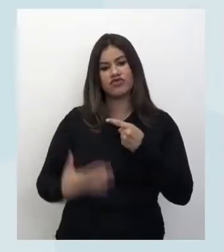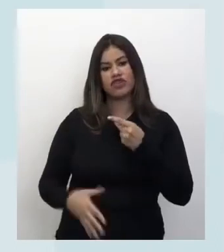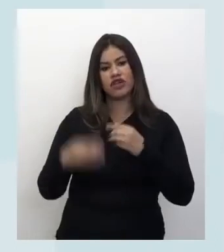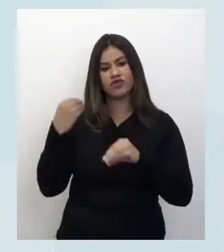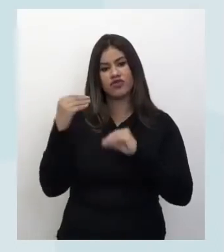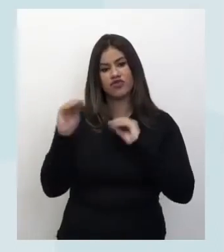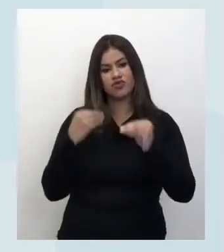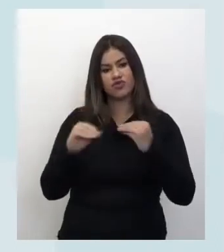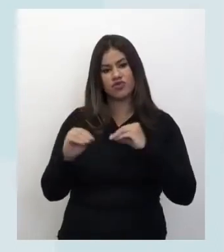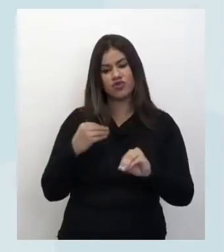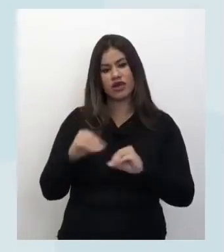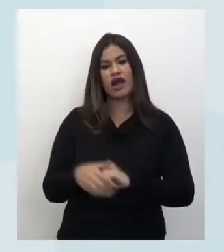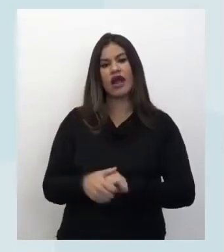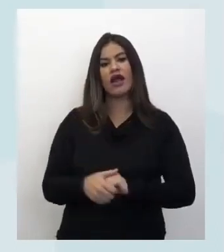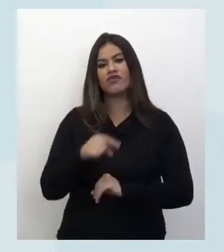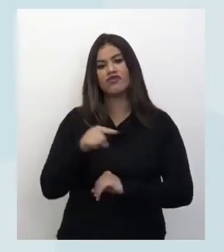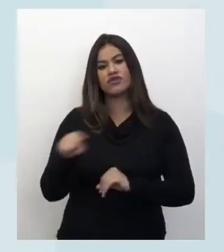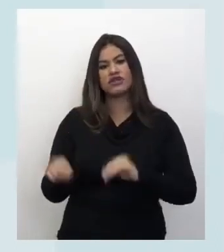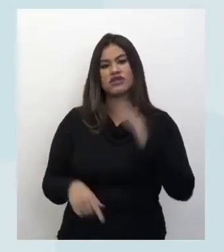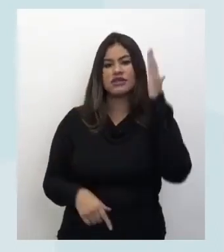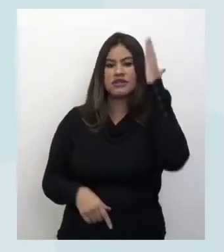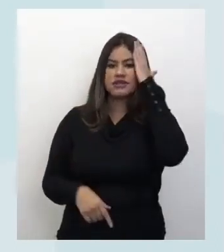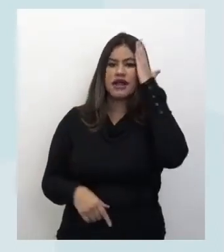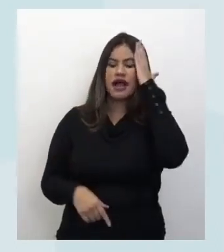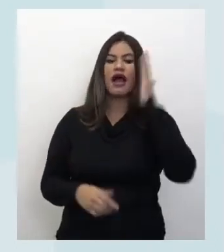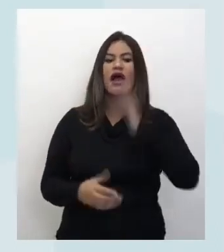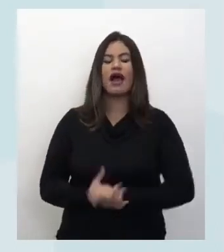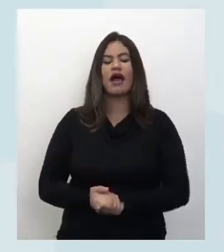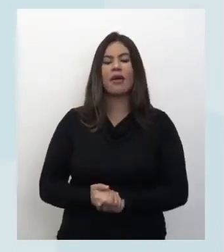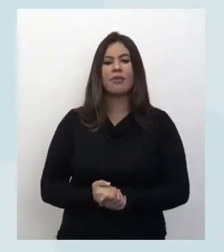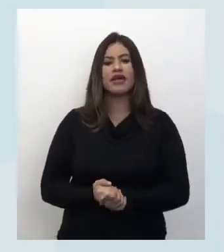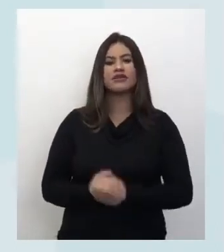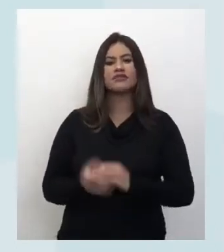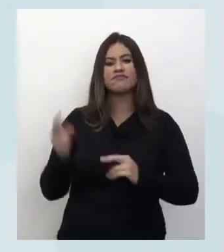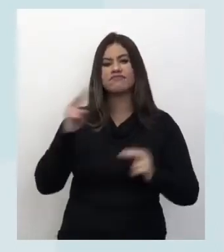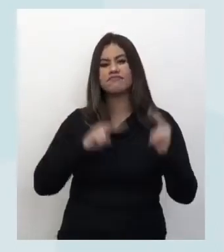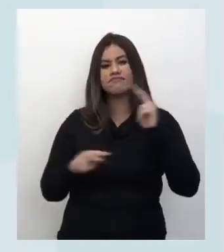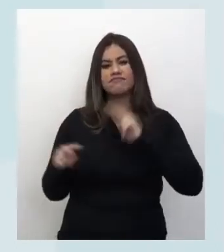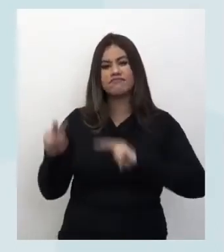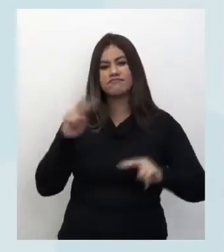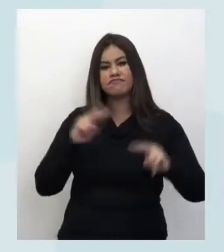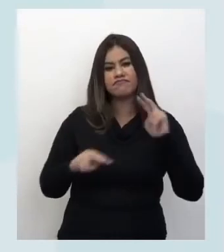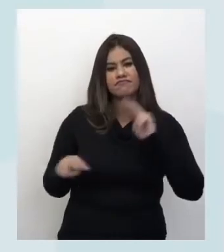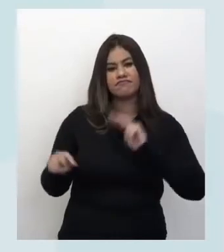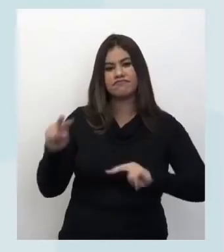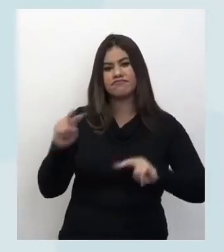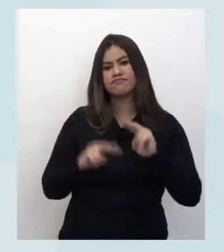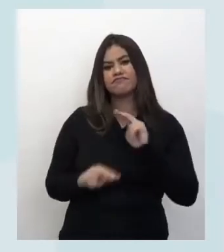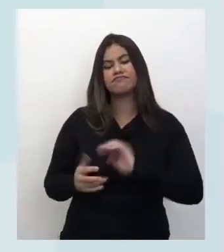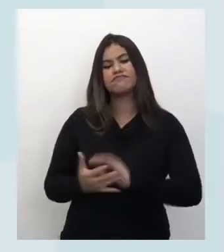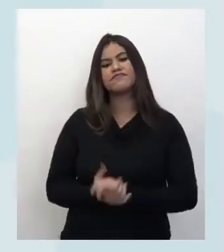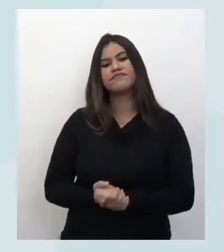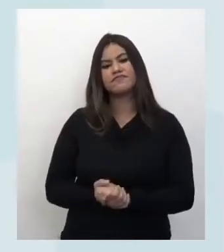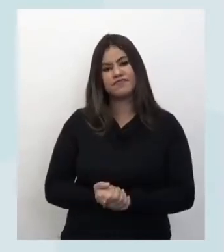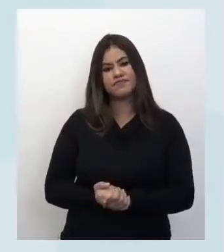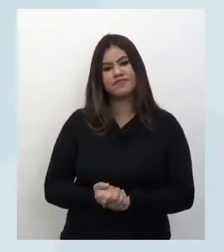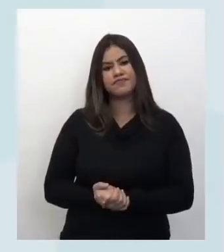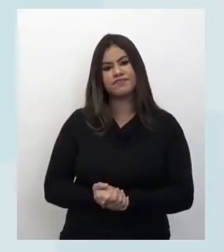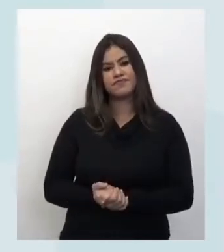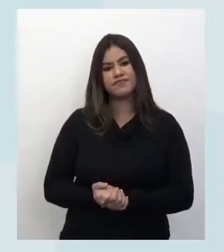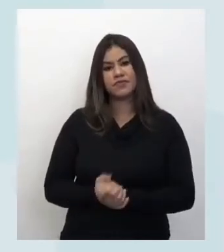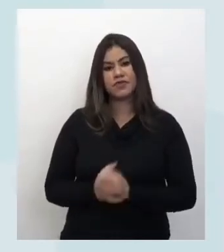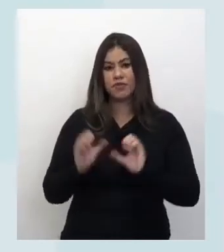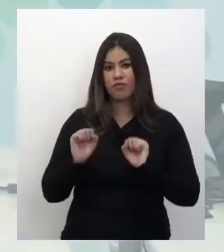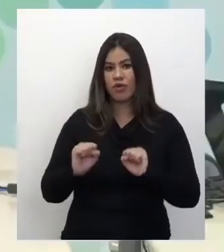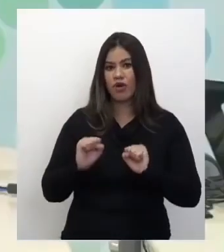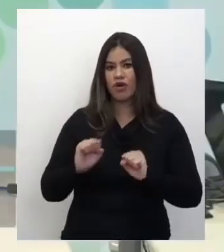vocês sabem, o que vocês estão conseguindo observar, né? E aí, será que eu já posso